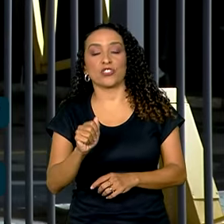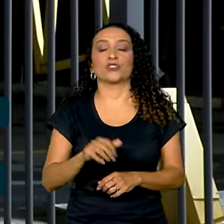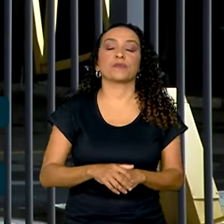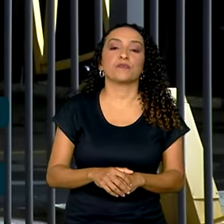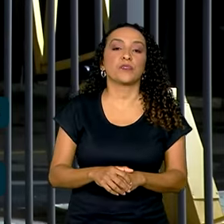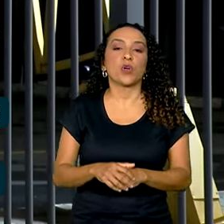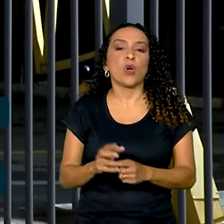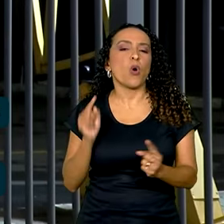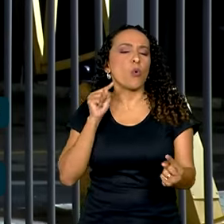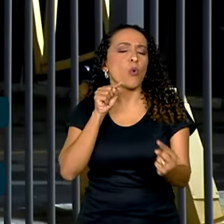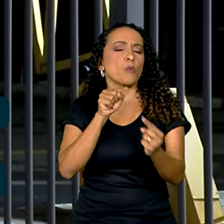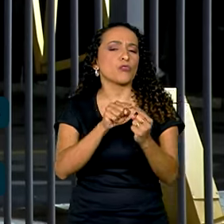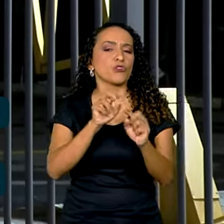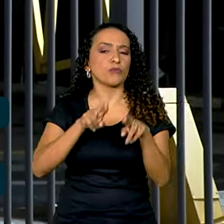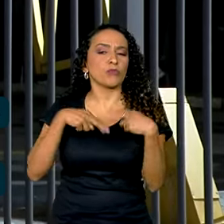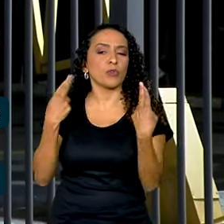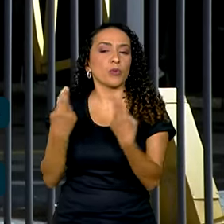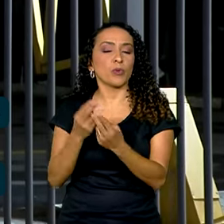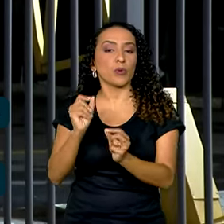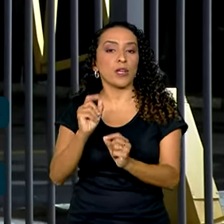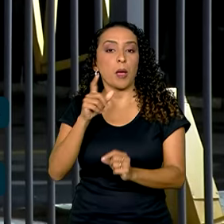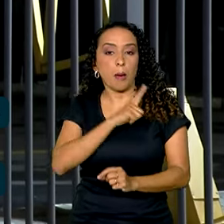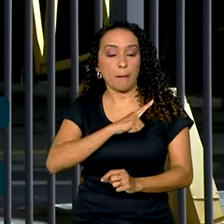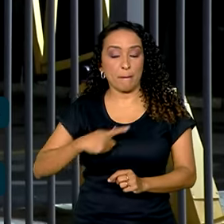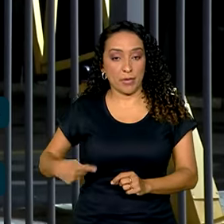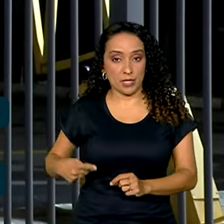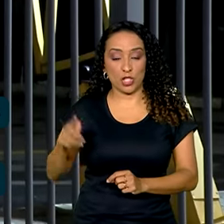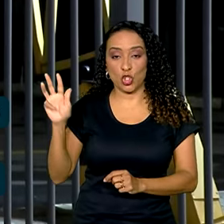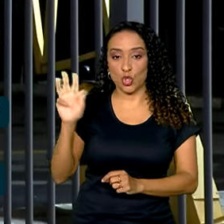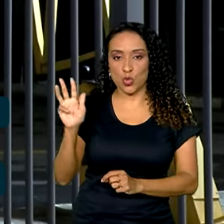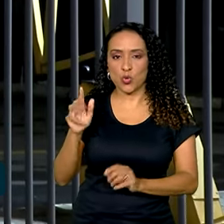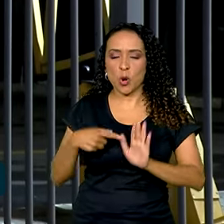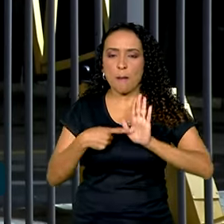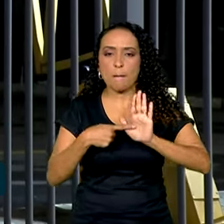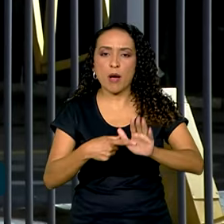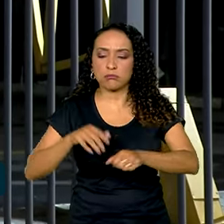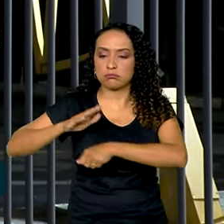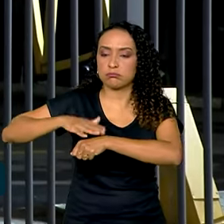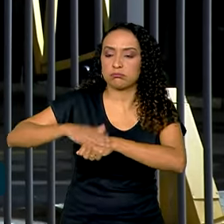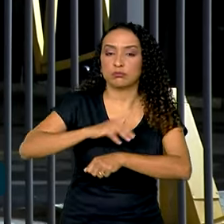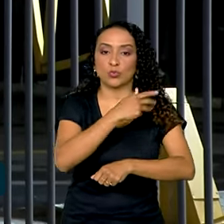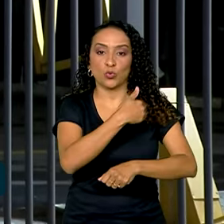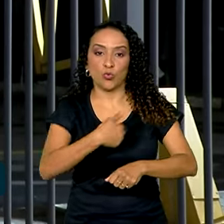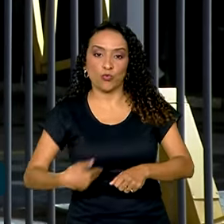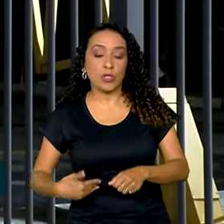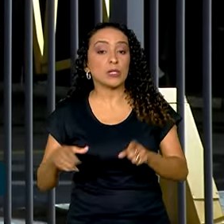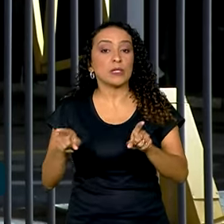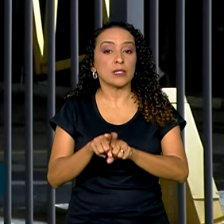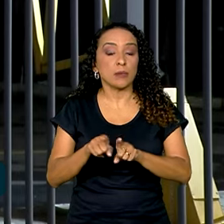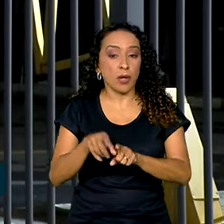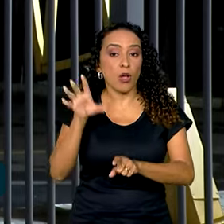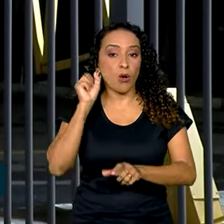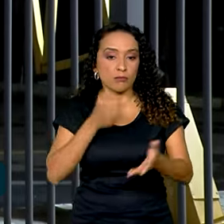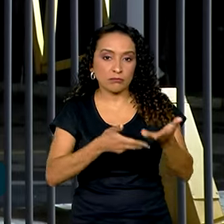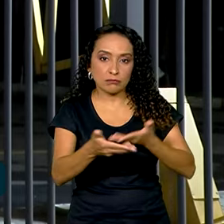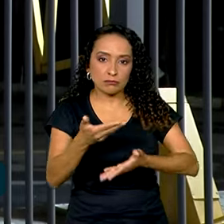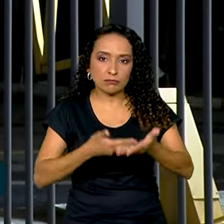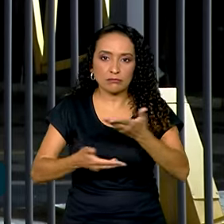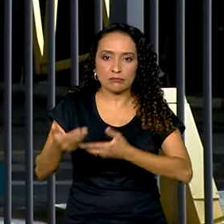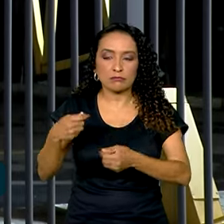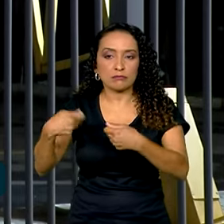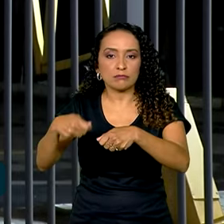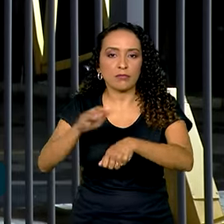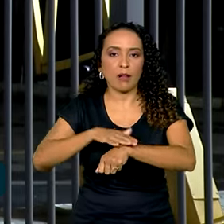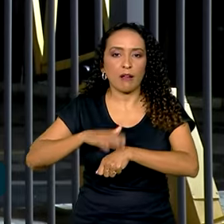objetivo desses encontros é que o presidente Lula apresente as ações do governo e também ouça as demandas do setor